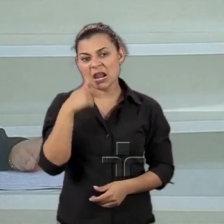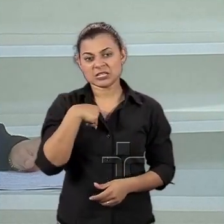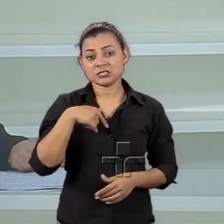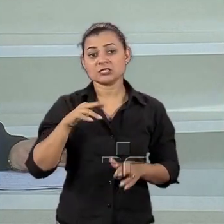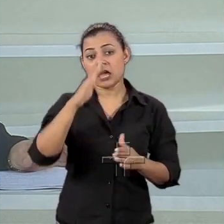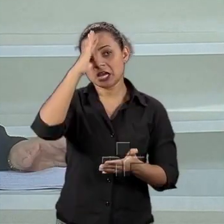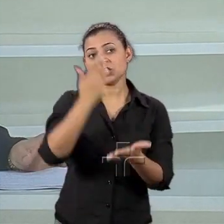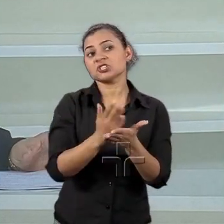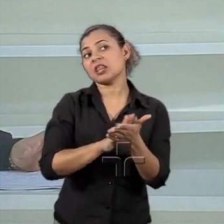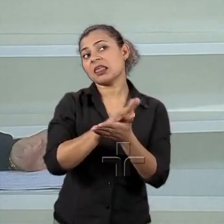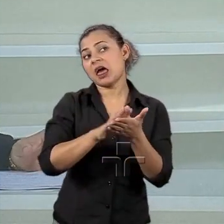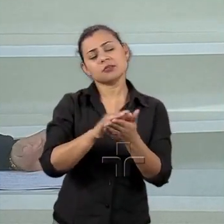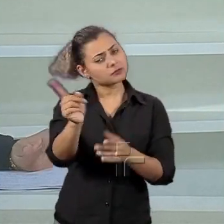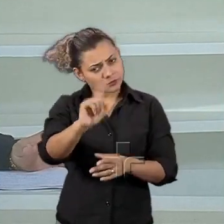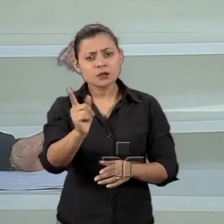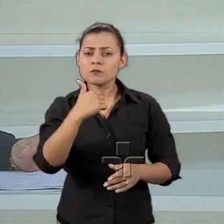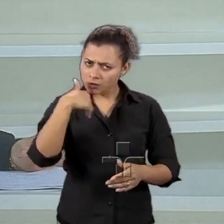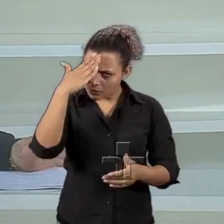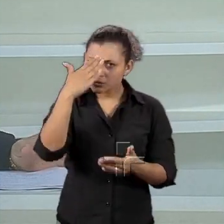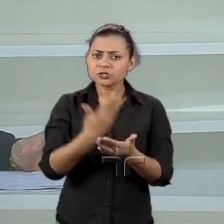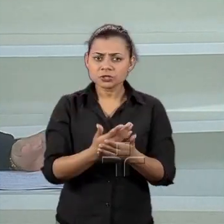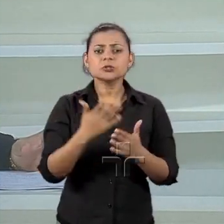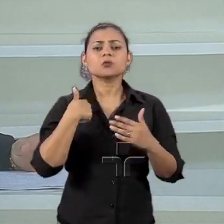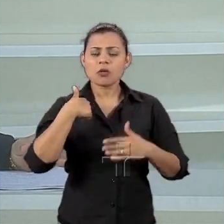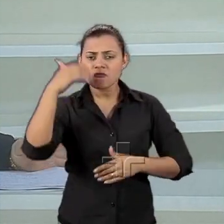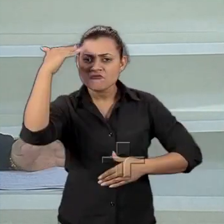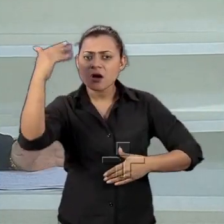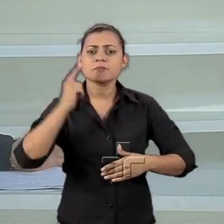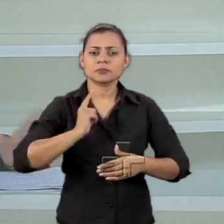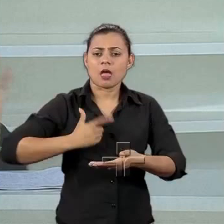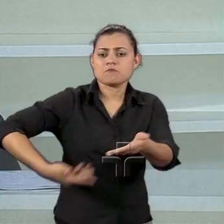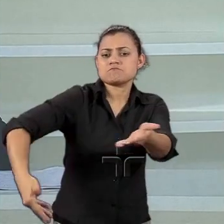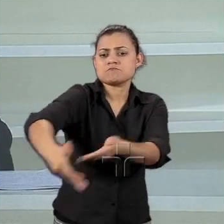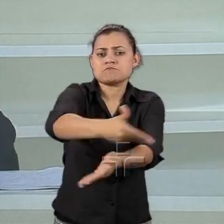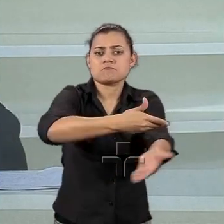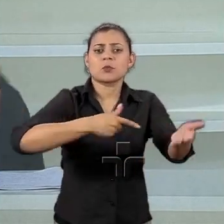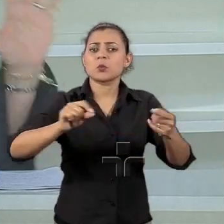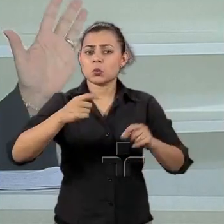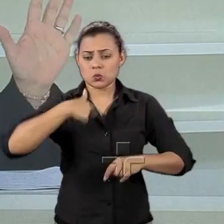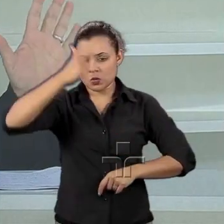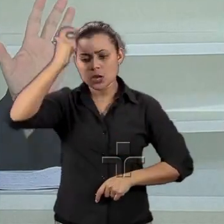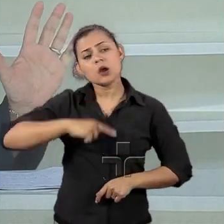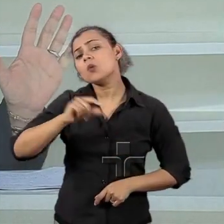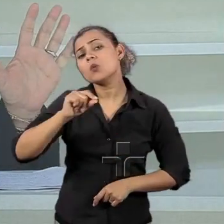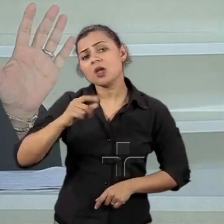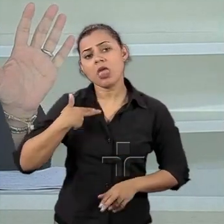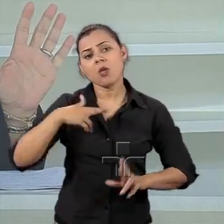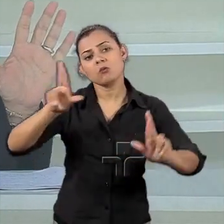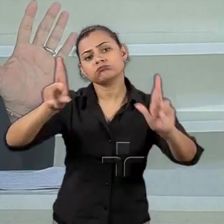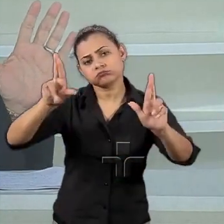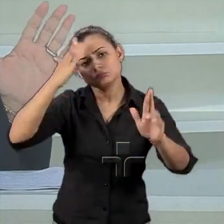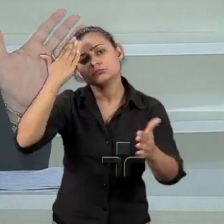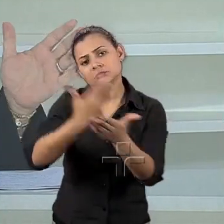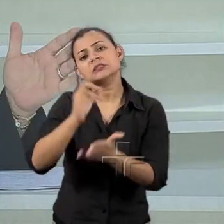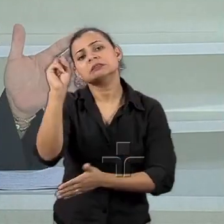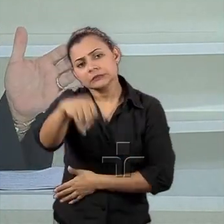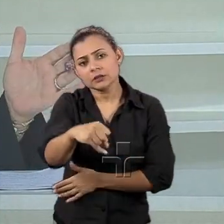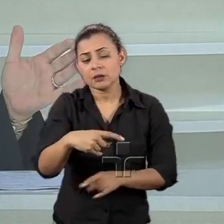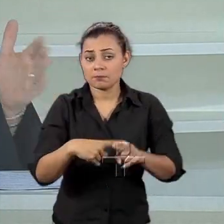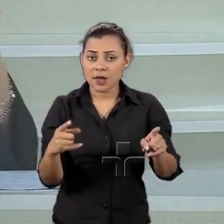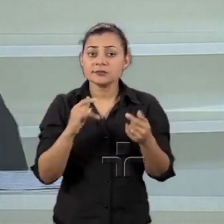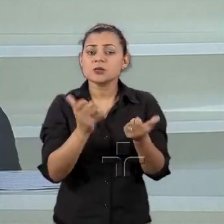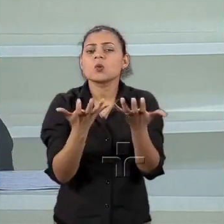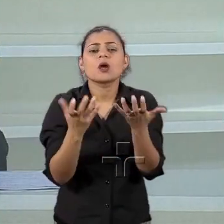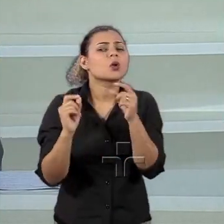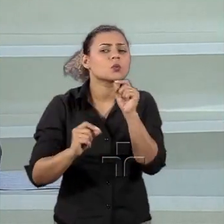sou conhecida em todo o meio político e nos meus amigos, na minha família, como pessoa extremamente otimista. Então, eu quero aqui